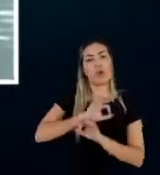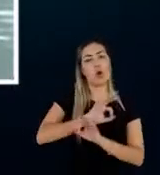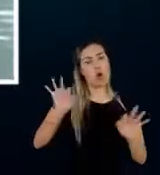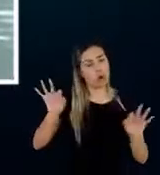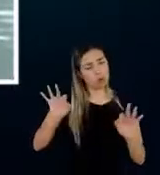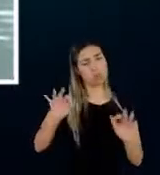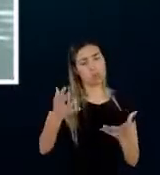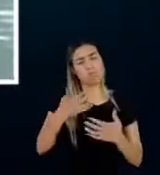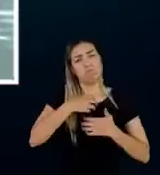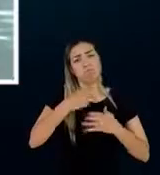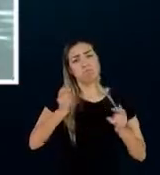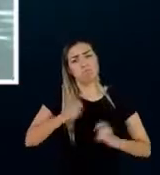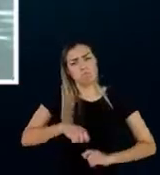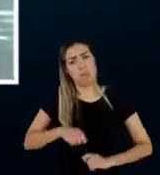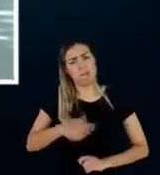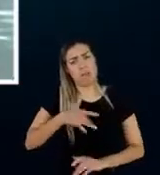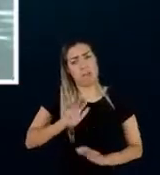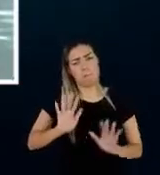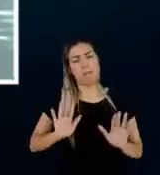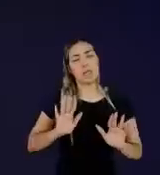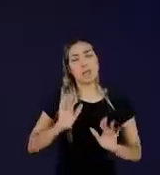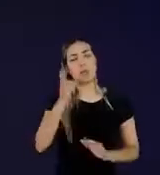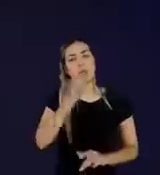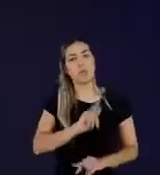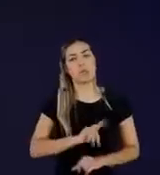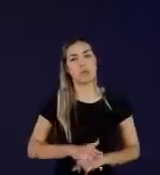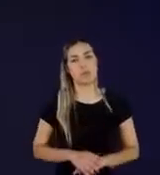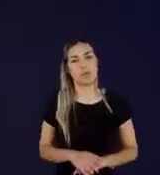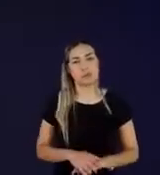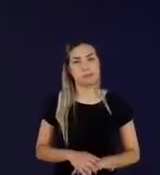ICTs que trabalham com o setor.